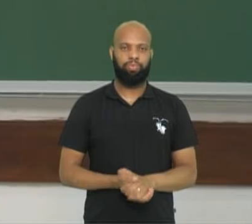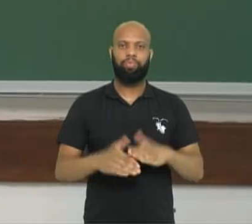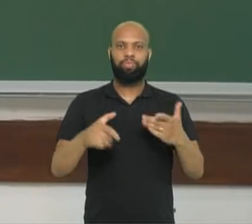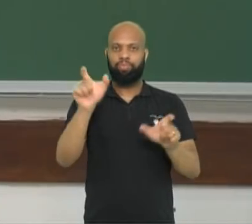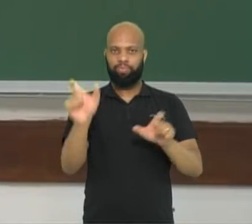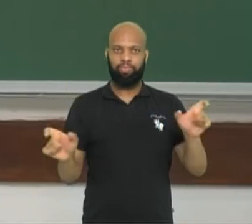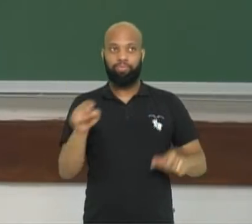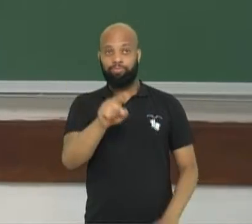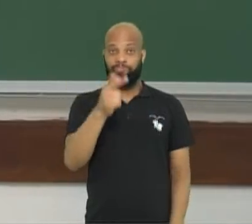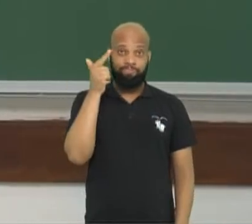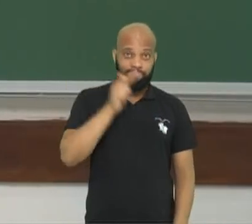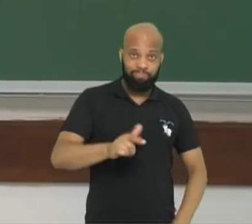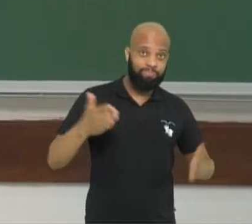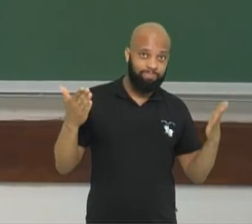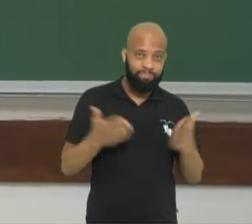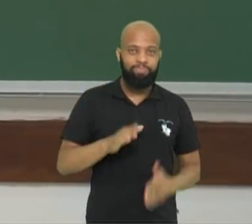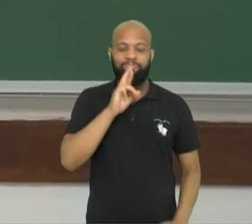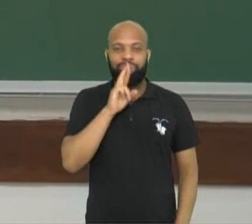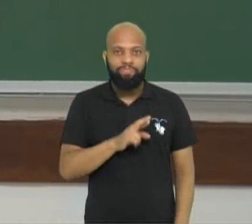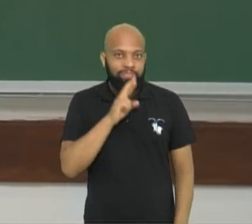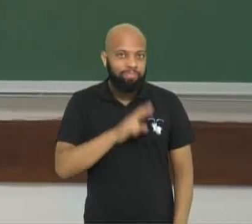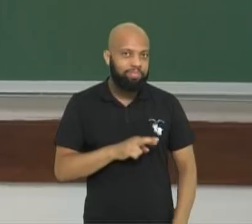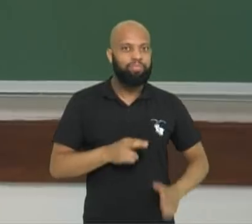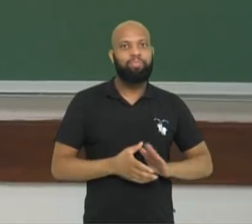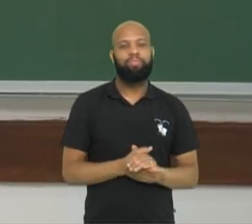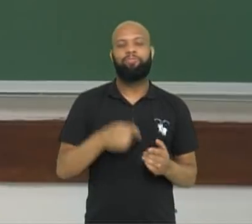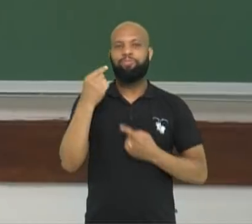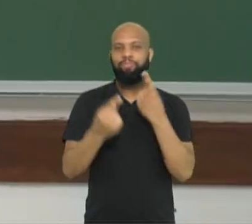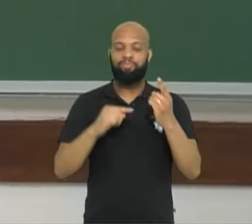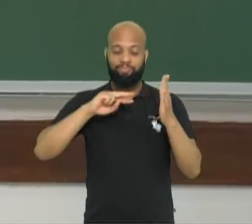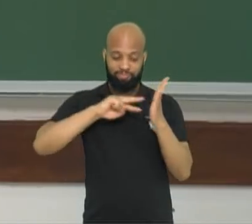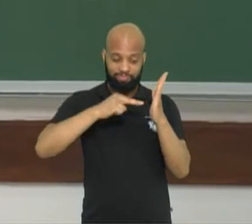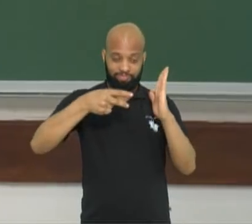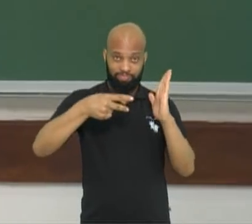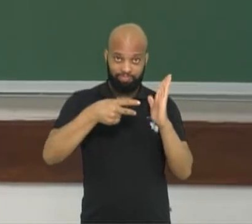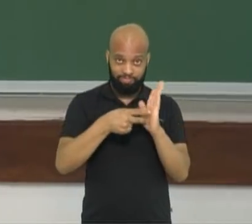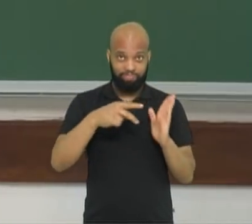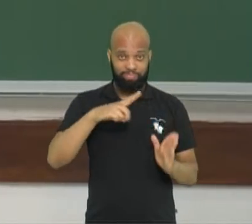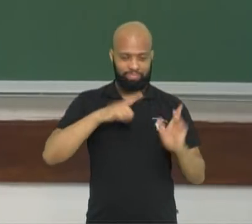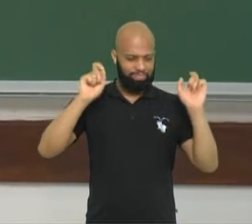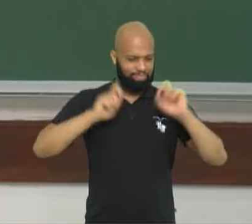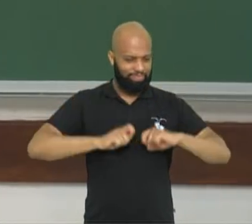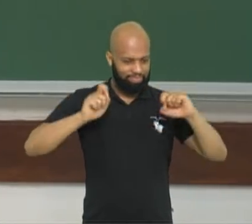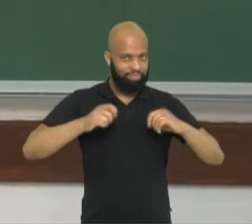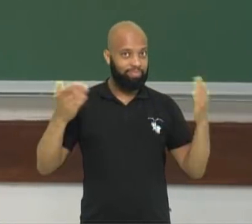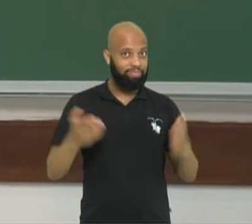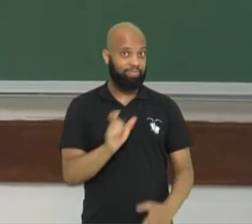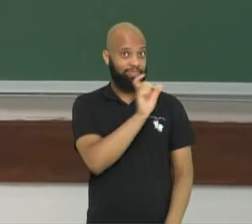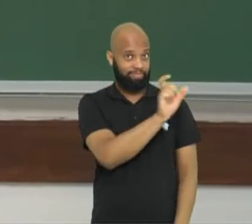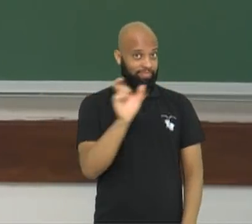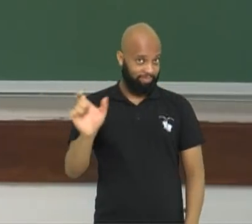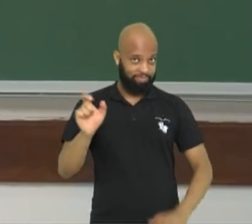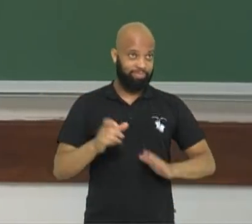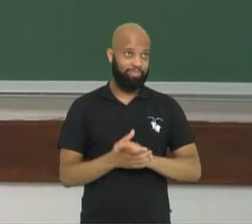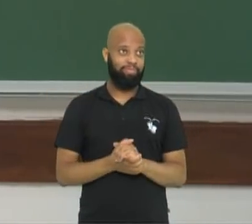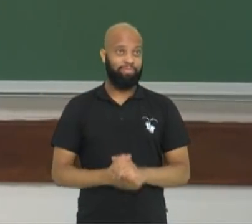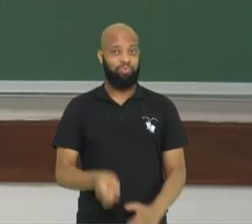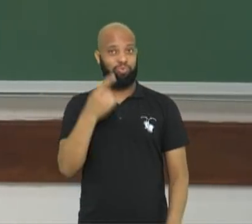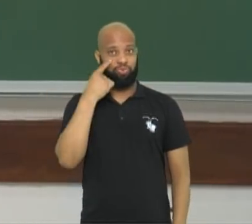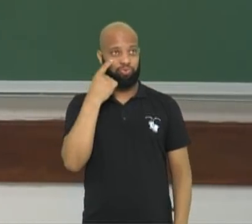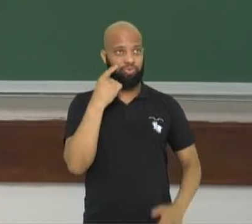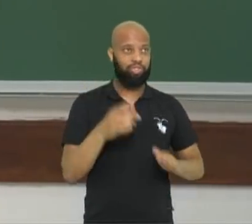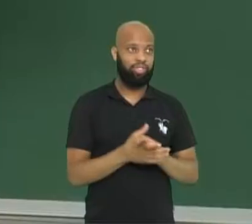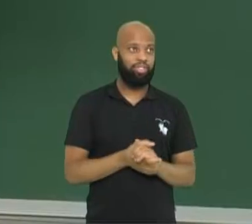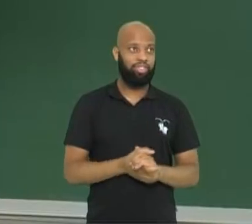E aí, pessoal, conseguiram então responder aí, né? Quais os significados aí possíveis para as palavras? Vamos